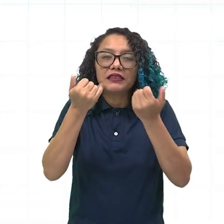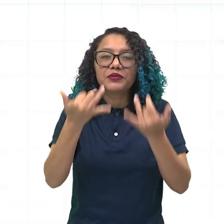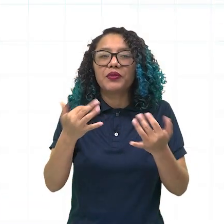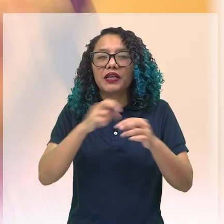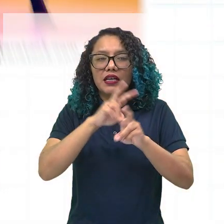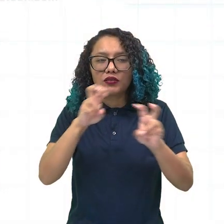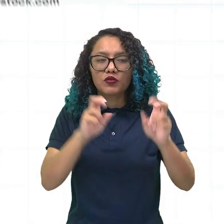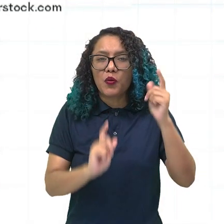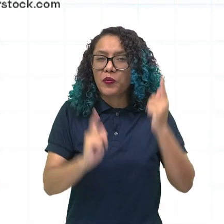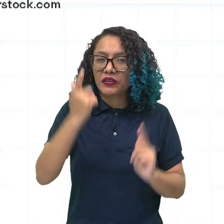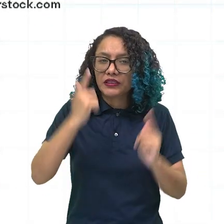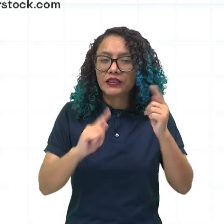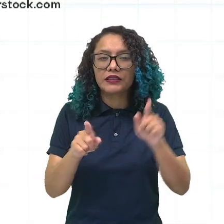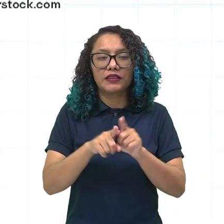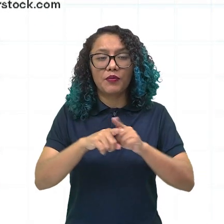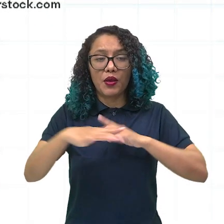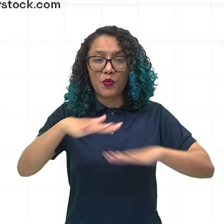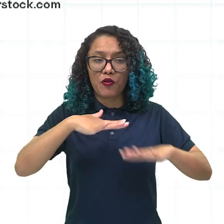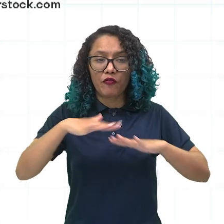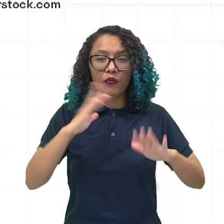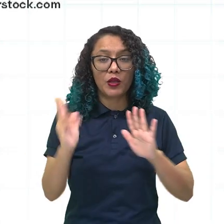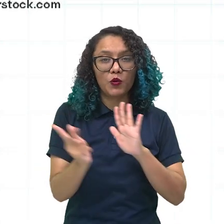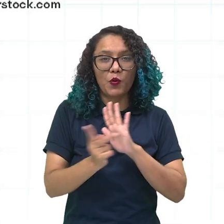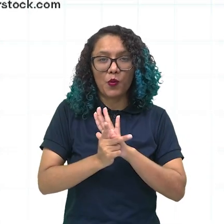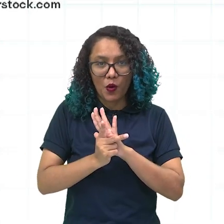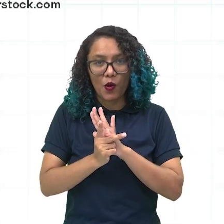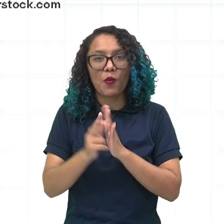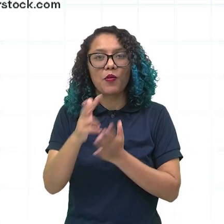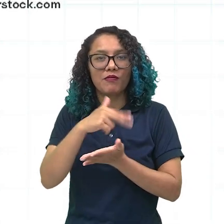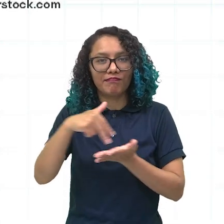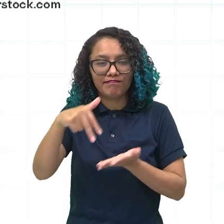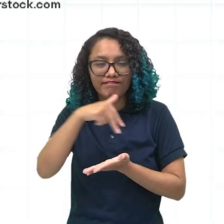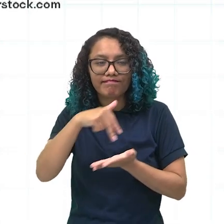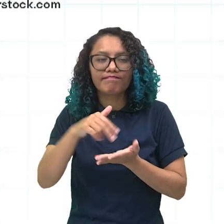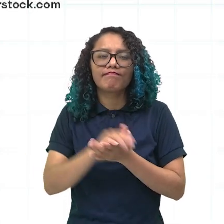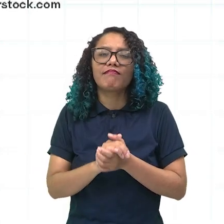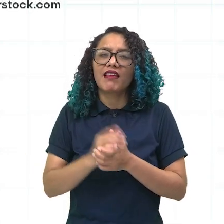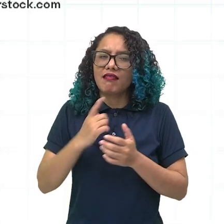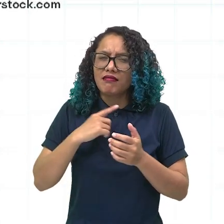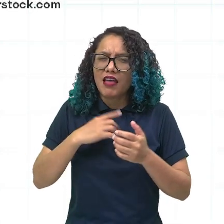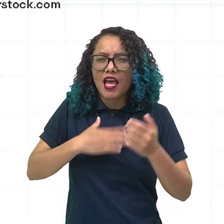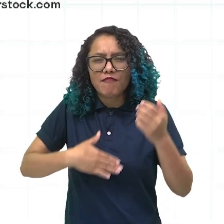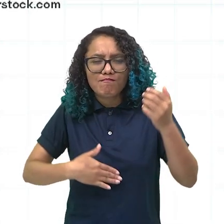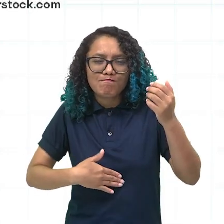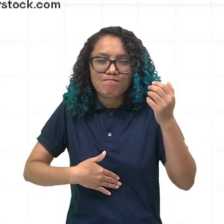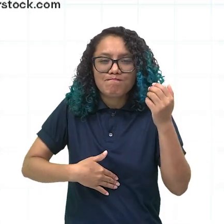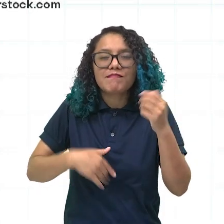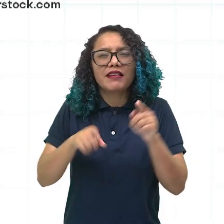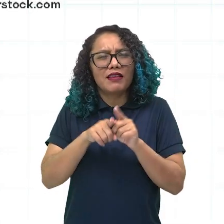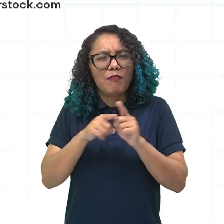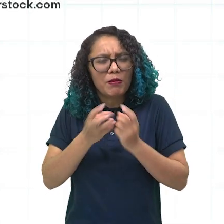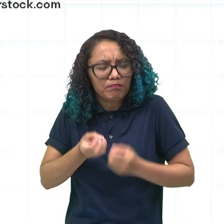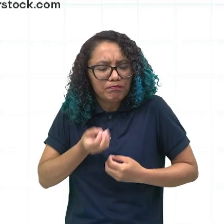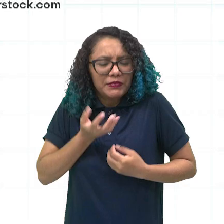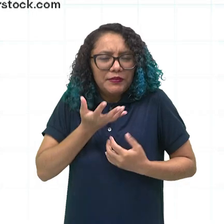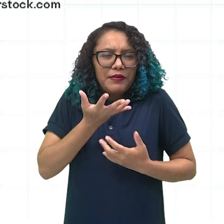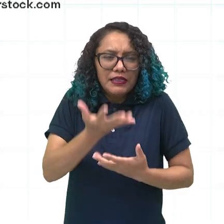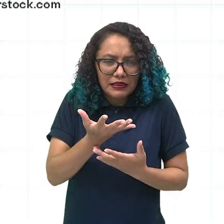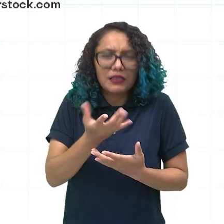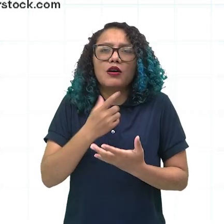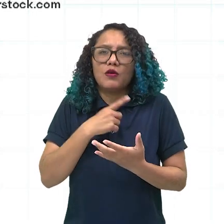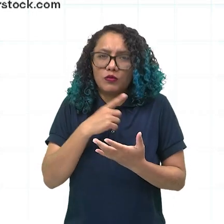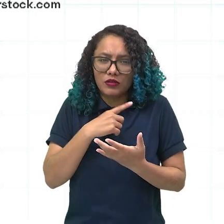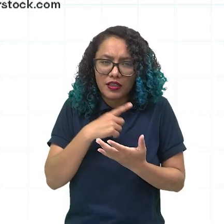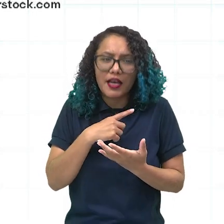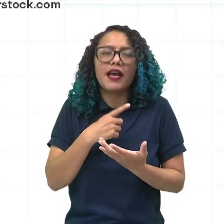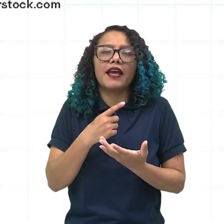e movimentos aí, né? Os movimentos da salsa, eles são sensuais e expressivos, envolvendo uma